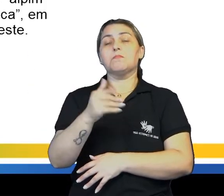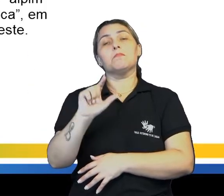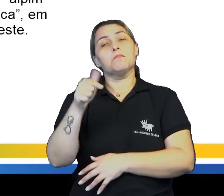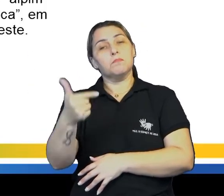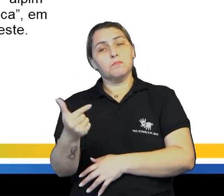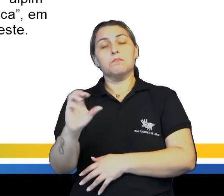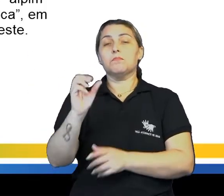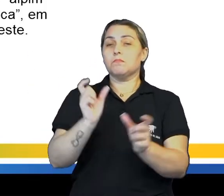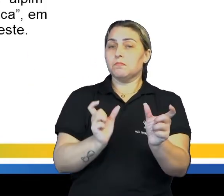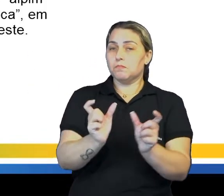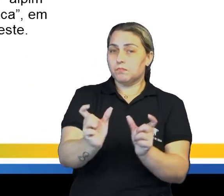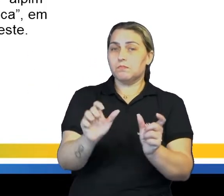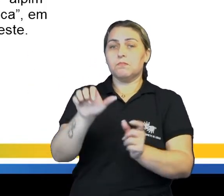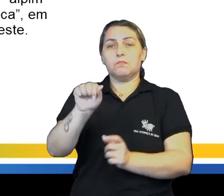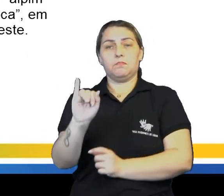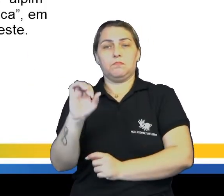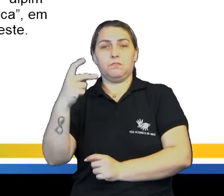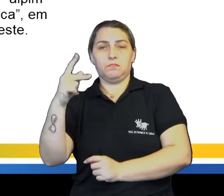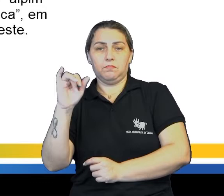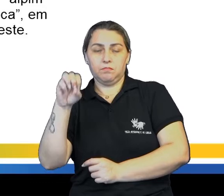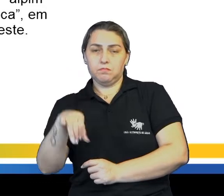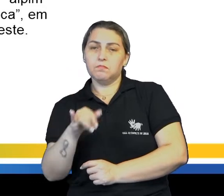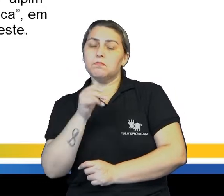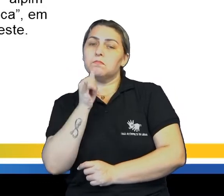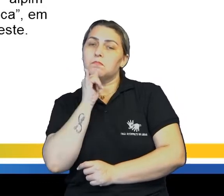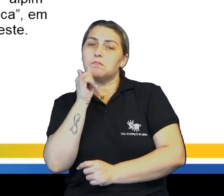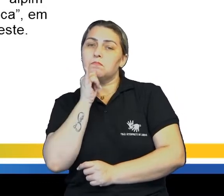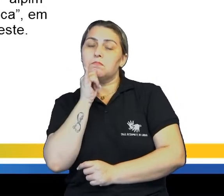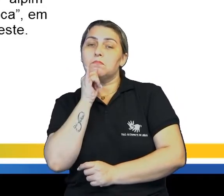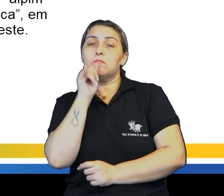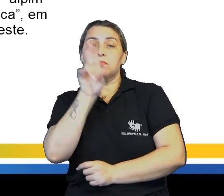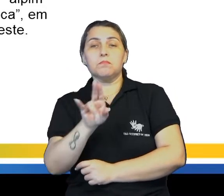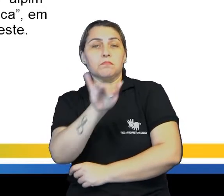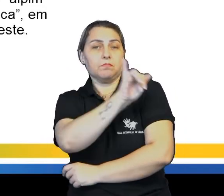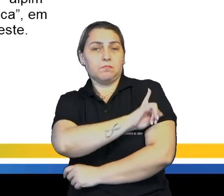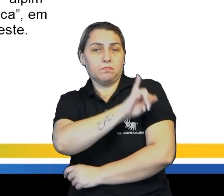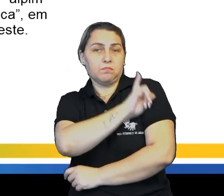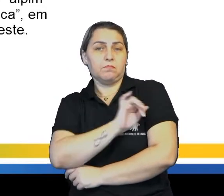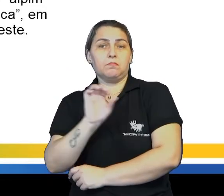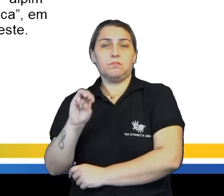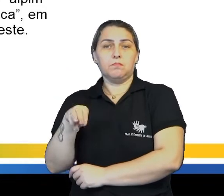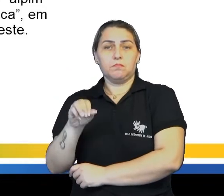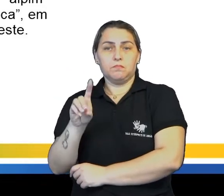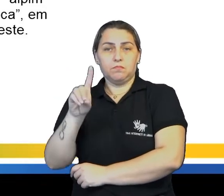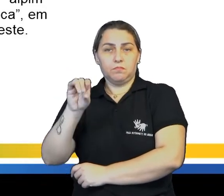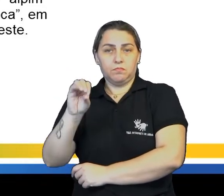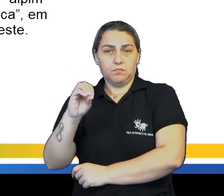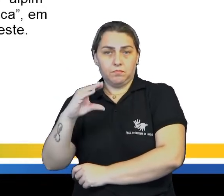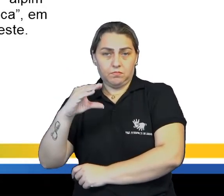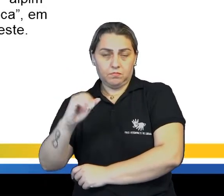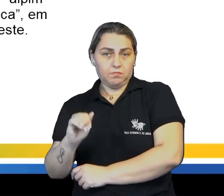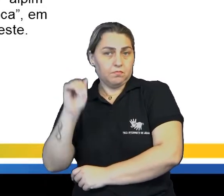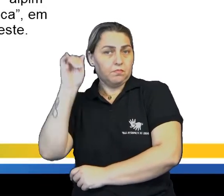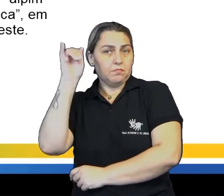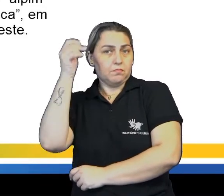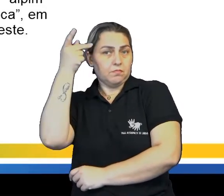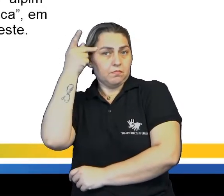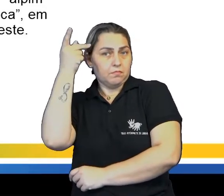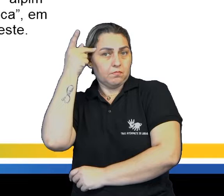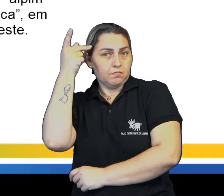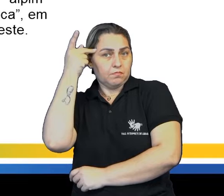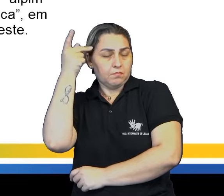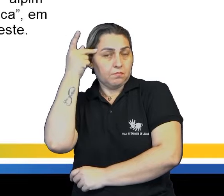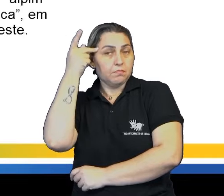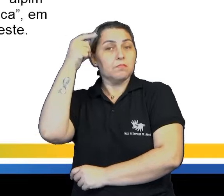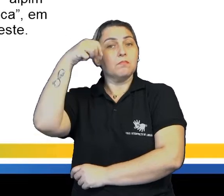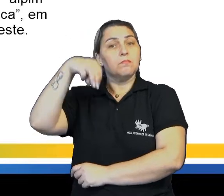outra. A palavra aipim, por exemplo, ela é mais usada no Rio de Janeiro, mandioca em São Paulo e macaxeira na